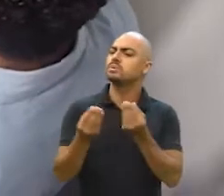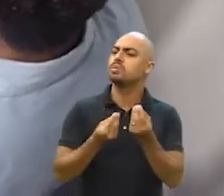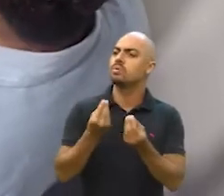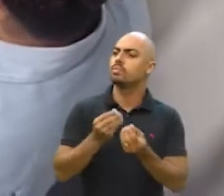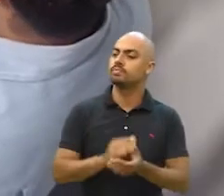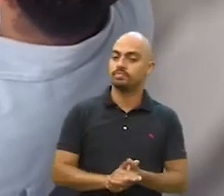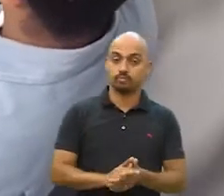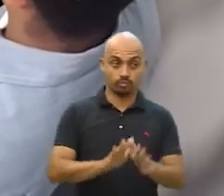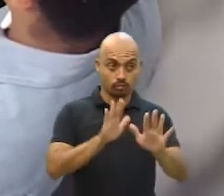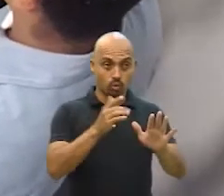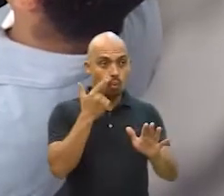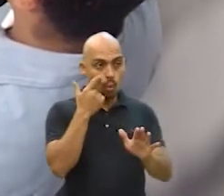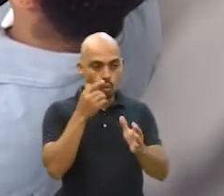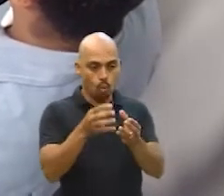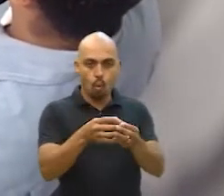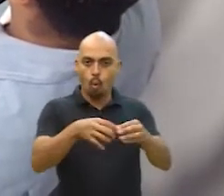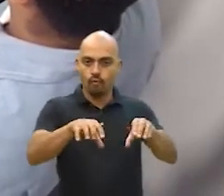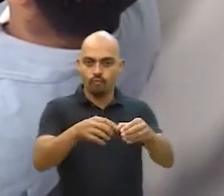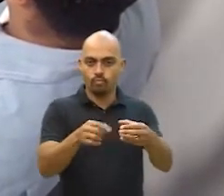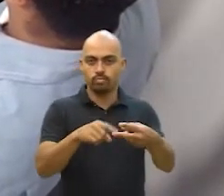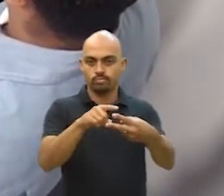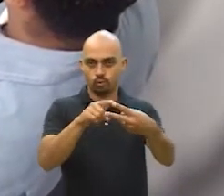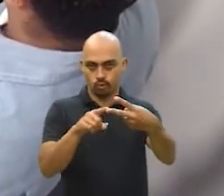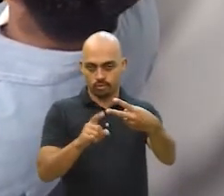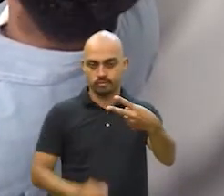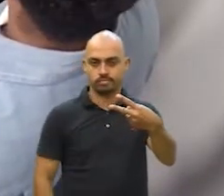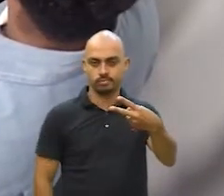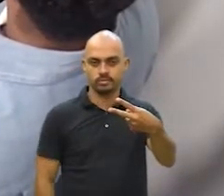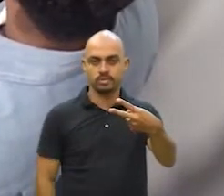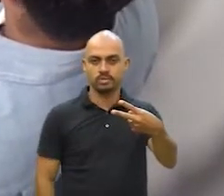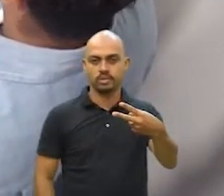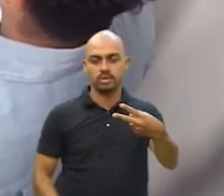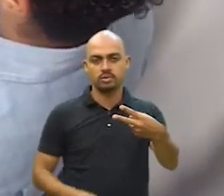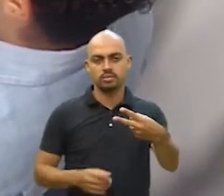Vamos começar pelos ovos. Uhum. 2 ovos, eu vou fazer uma